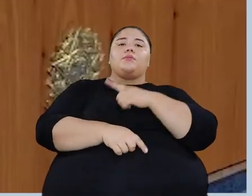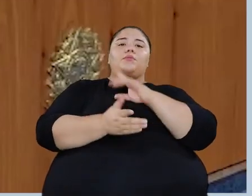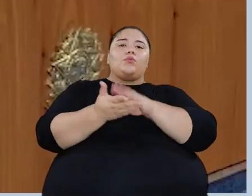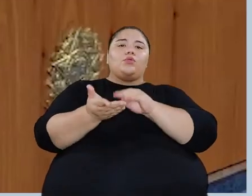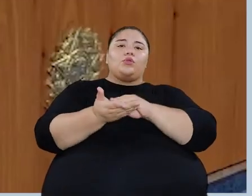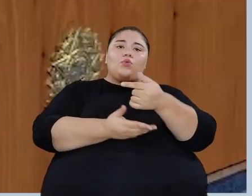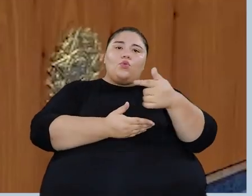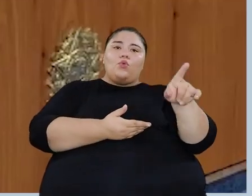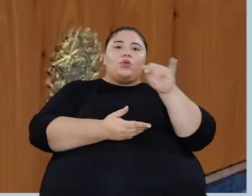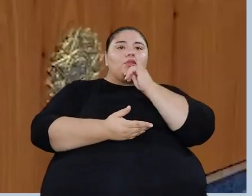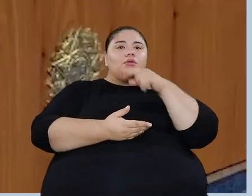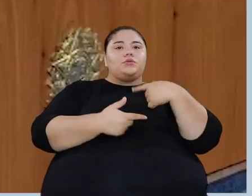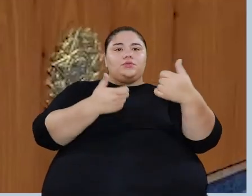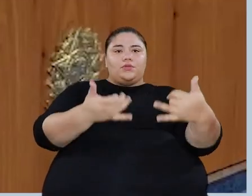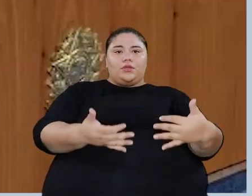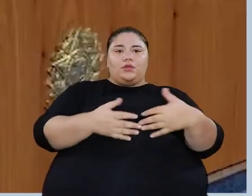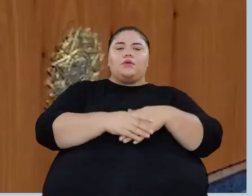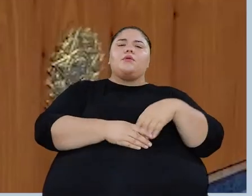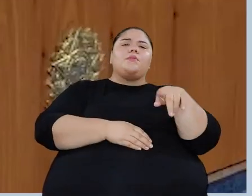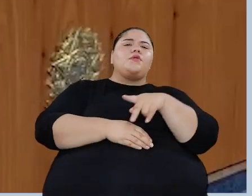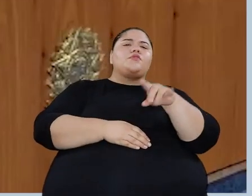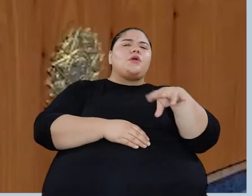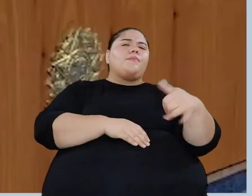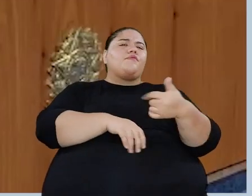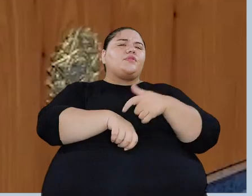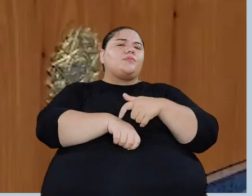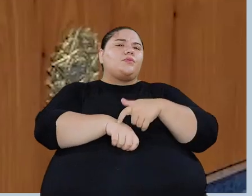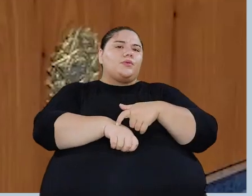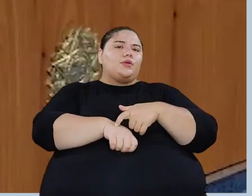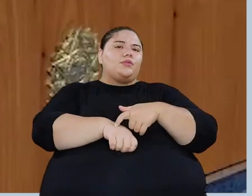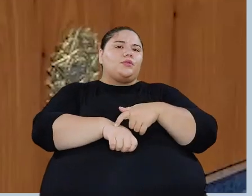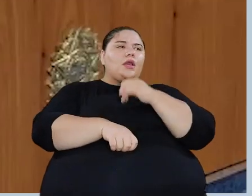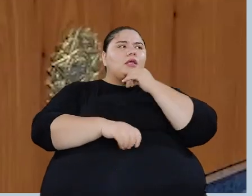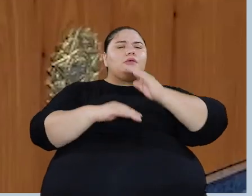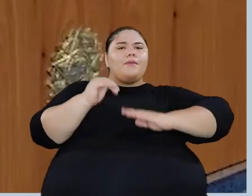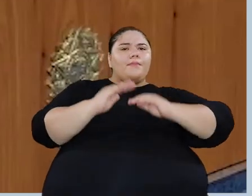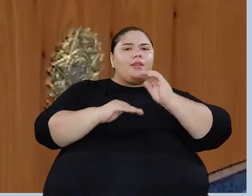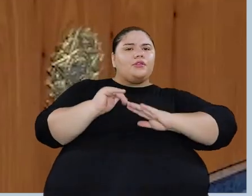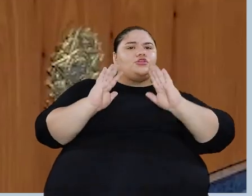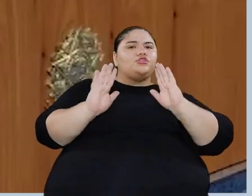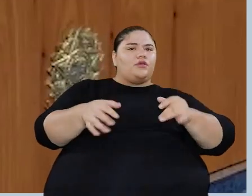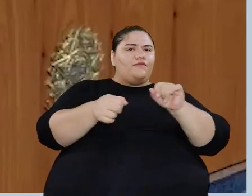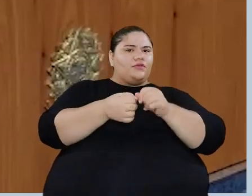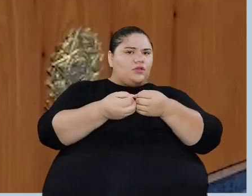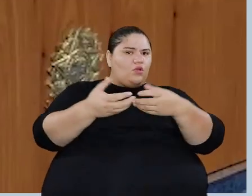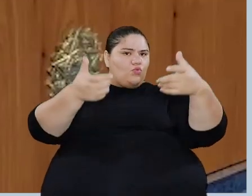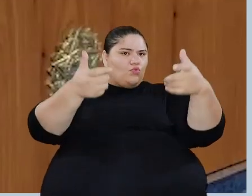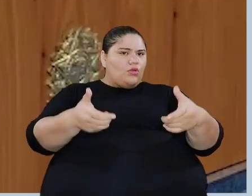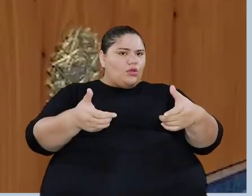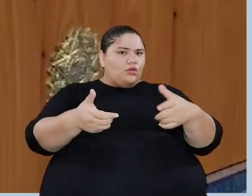é de fundos, que nós falaremos na sequência. Professor, só aproveitando aqui, essa prática ela já é realizada em algum